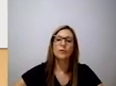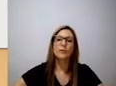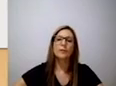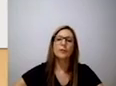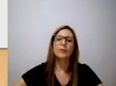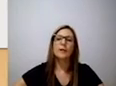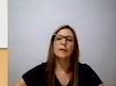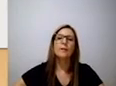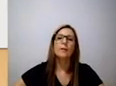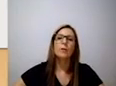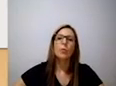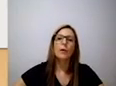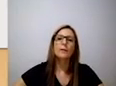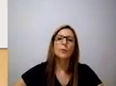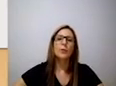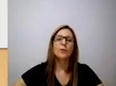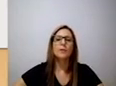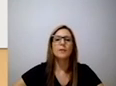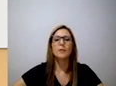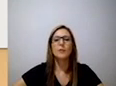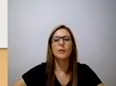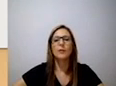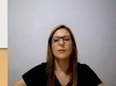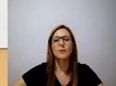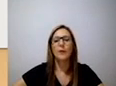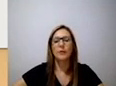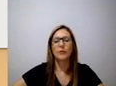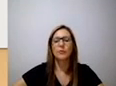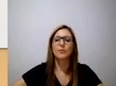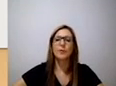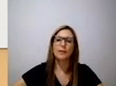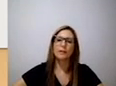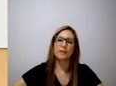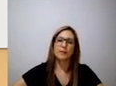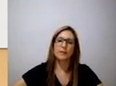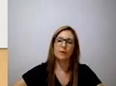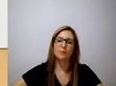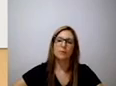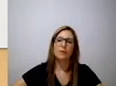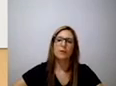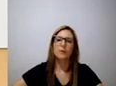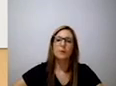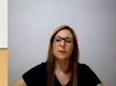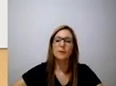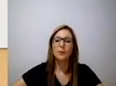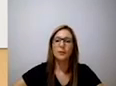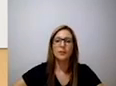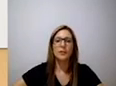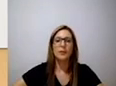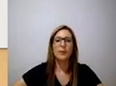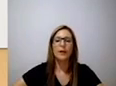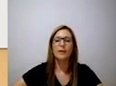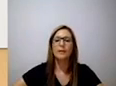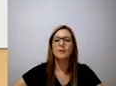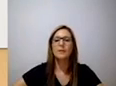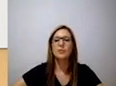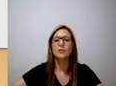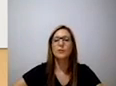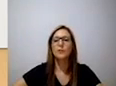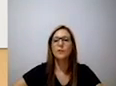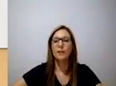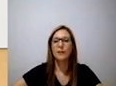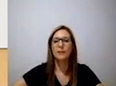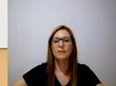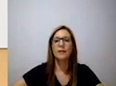orientações e determinar quais podem ser os melhores métodos para cada casal. Mas é importante lembrar que existe